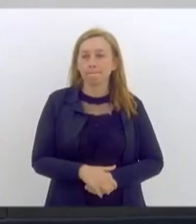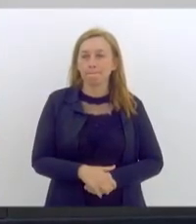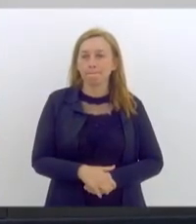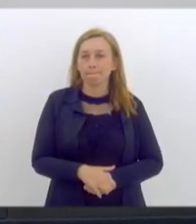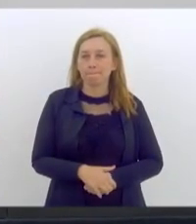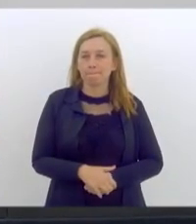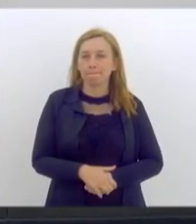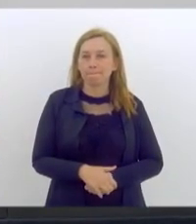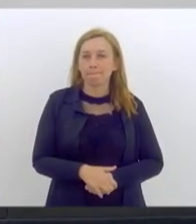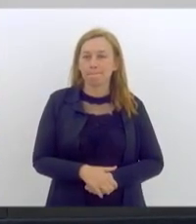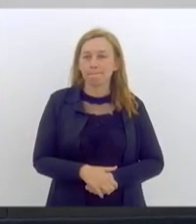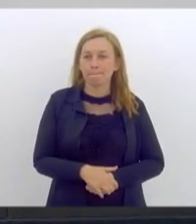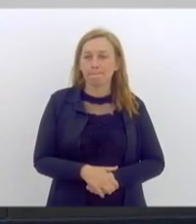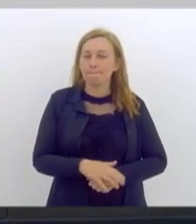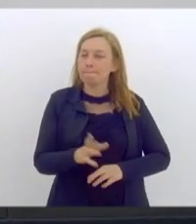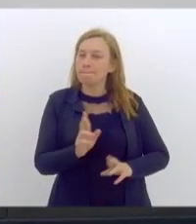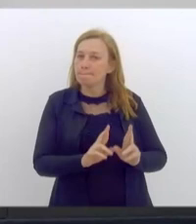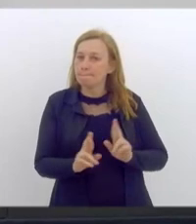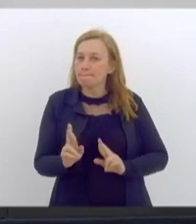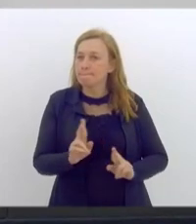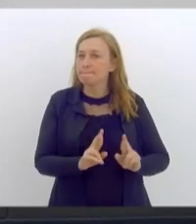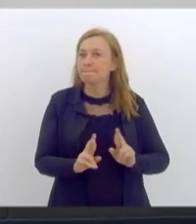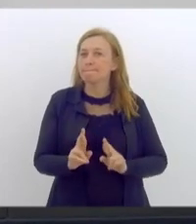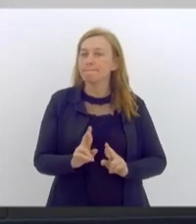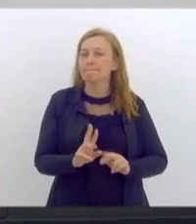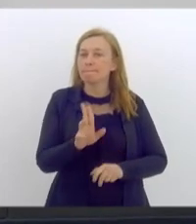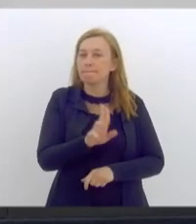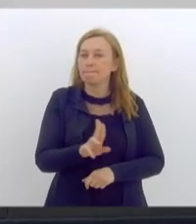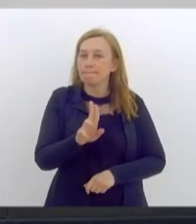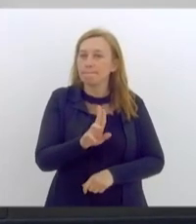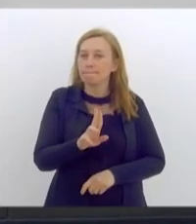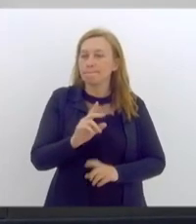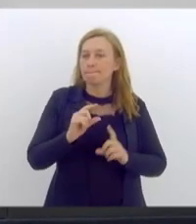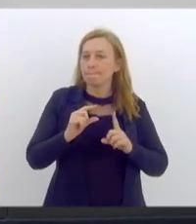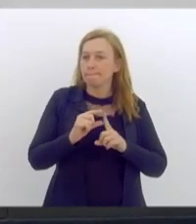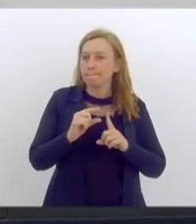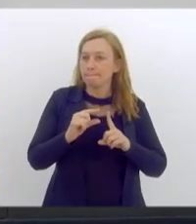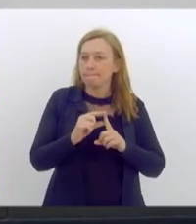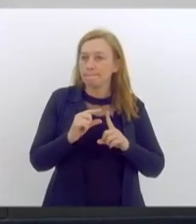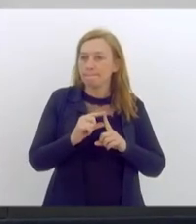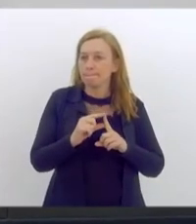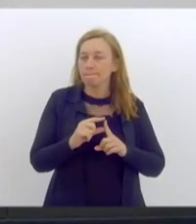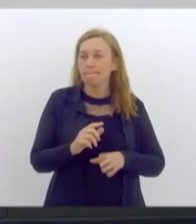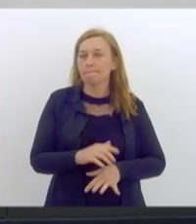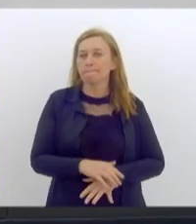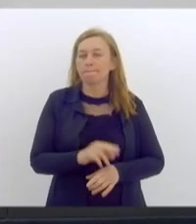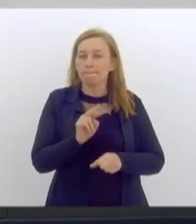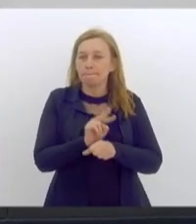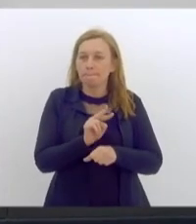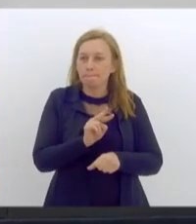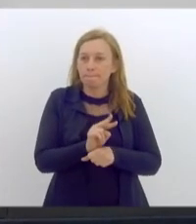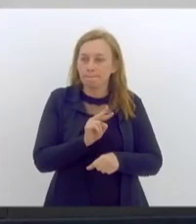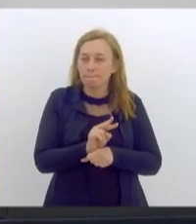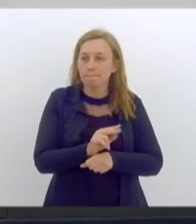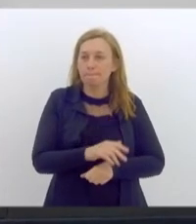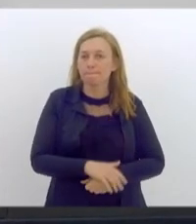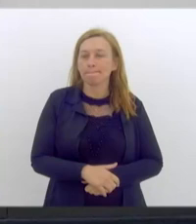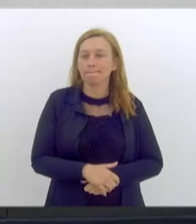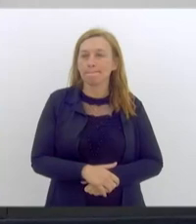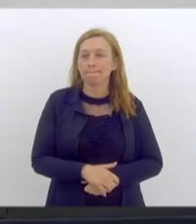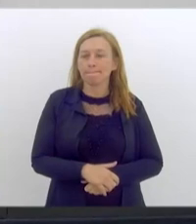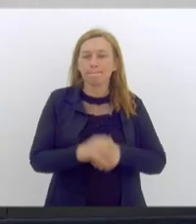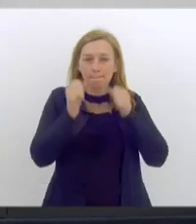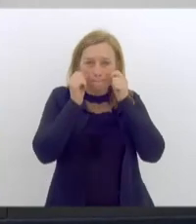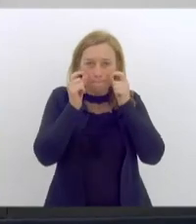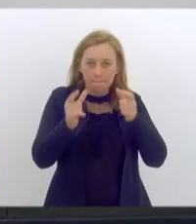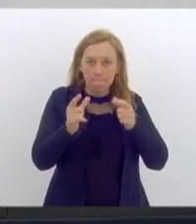colocando uma redação usando a palavra monitoramento é como se fosse assim